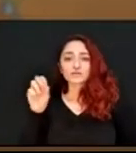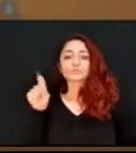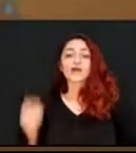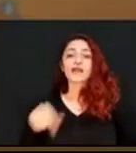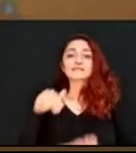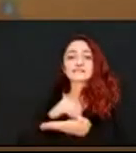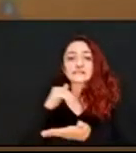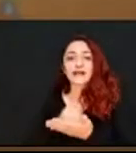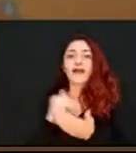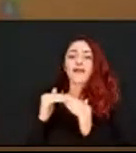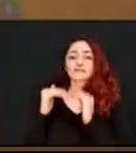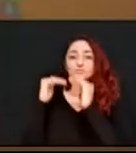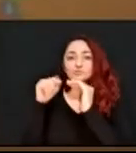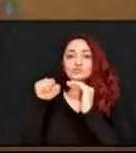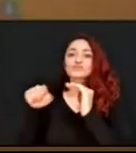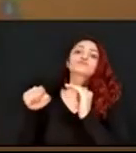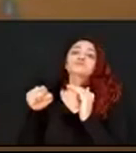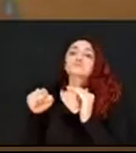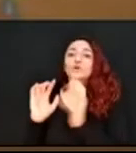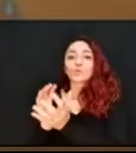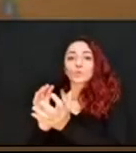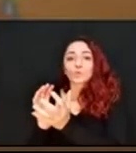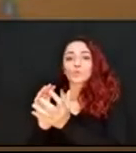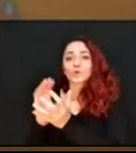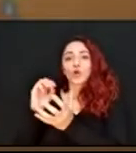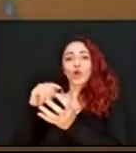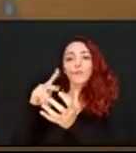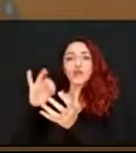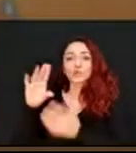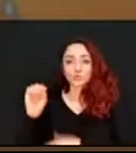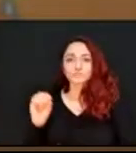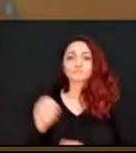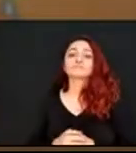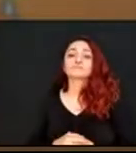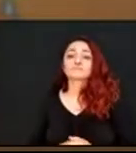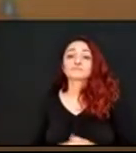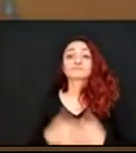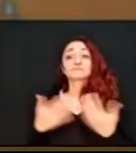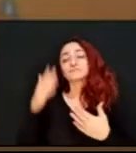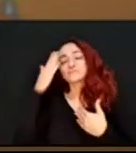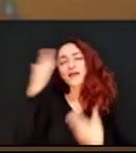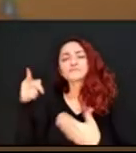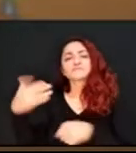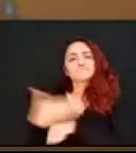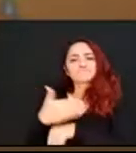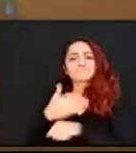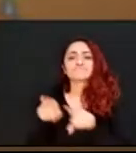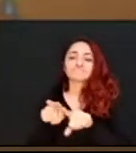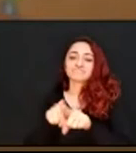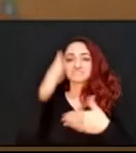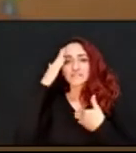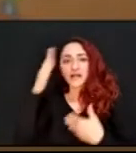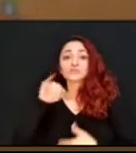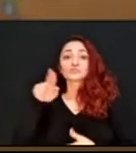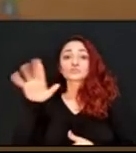coopercuc cooperativa agropecuária a efeito ter feito obrigado por estar com a gente a Jussara